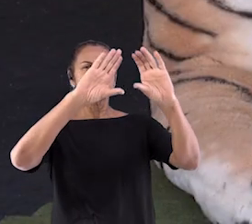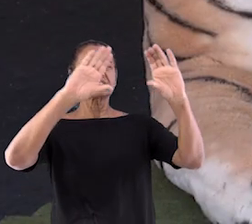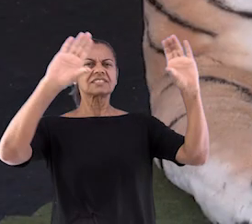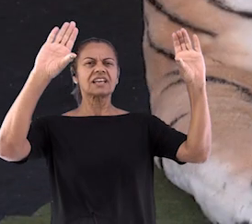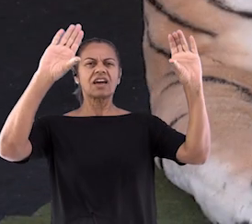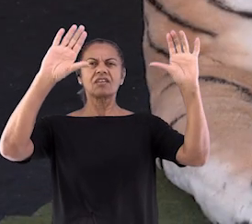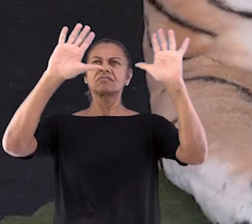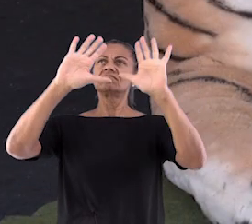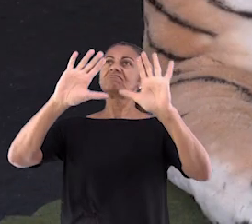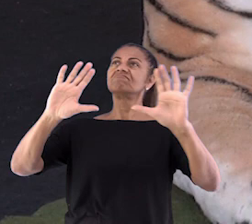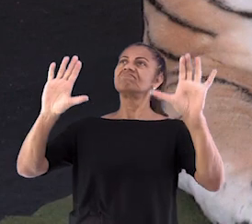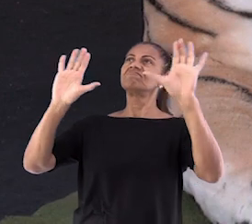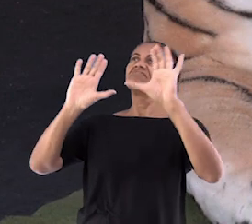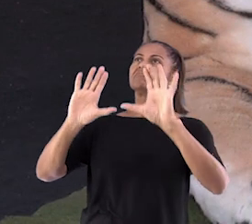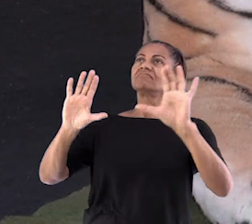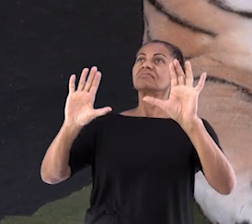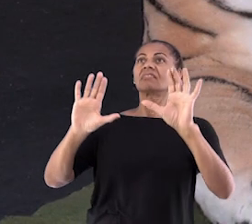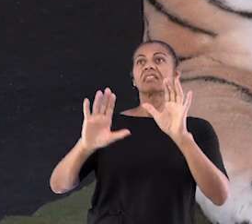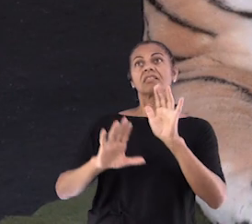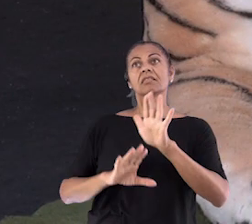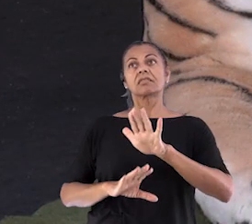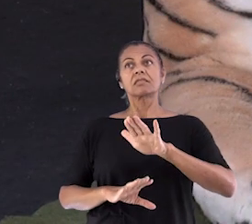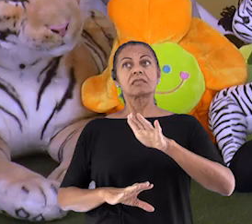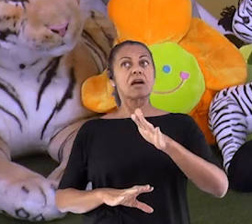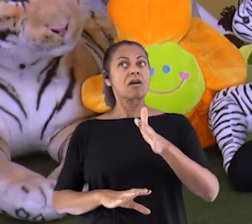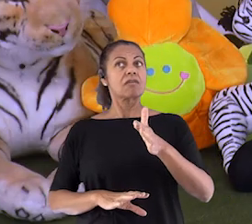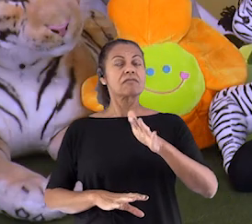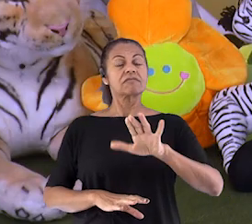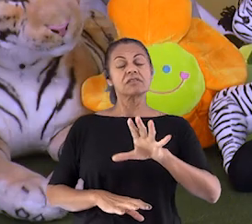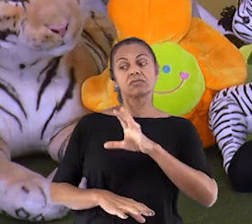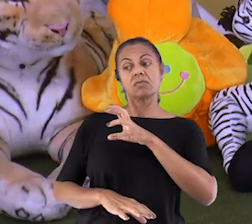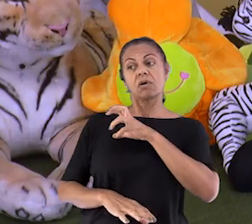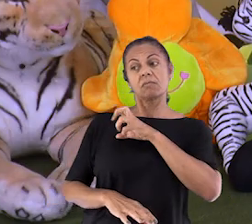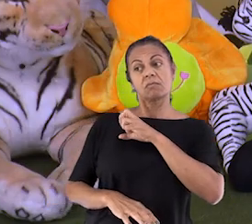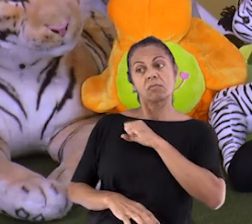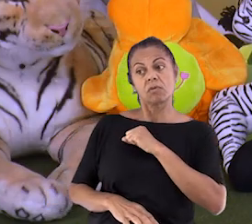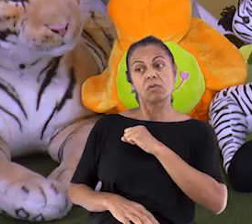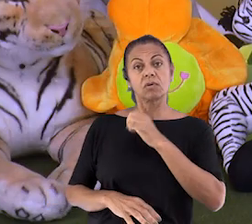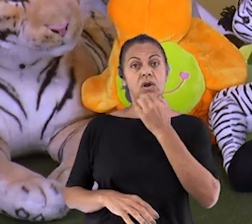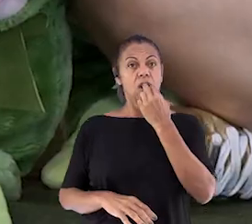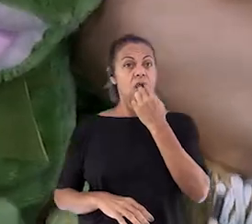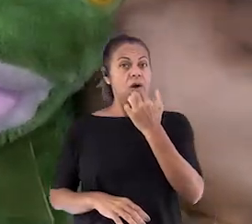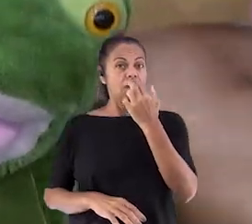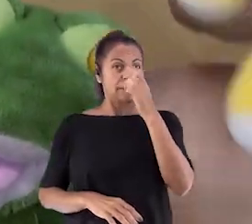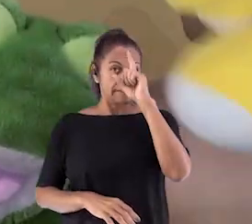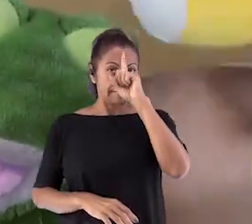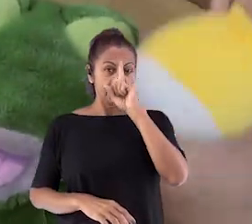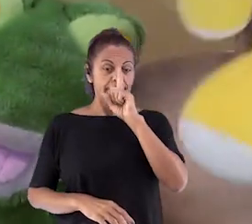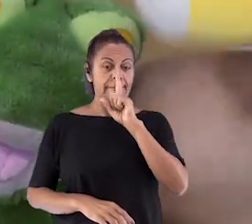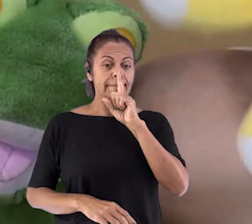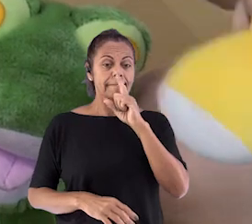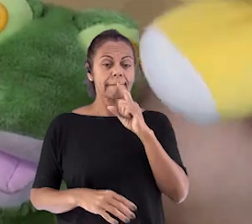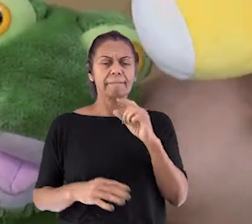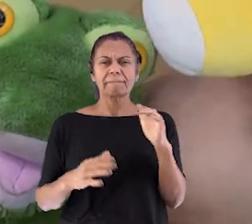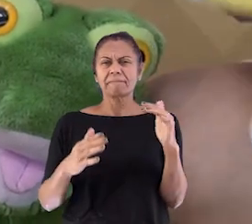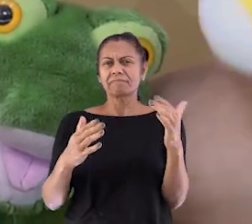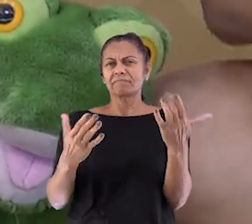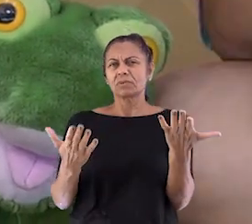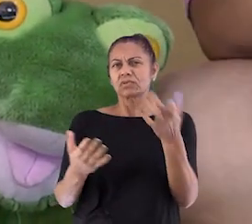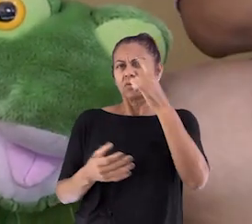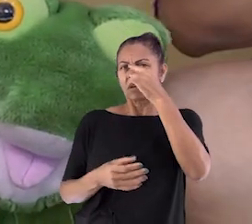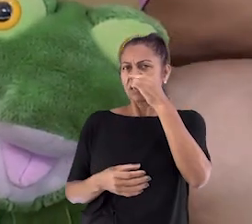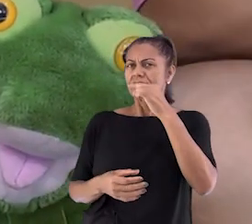um céu azul. Talvez o amor seja amarelo. Qual é a cor do